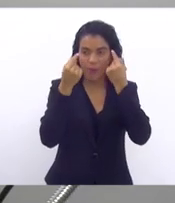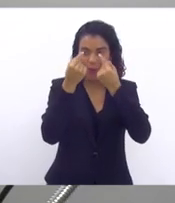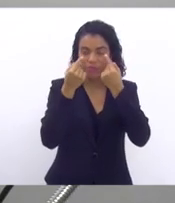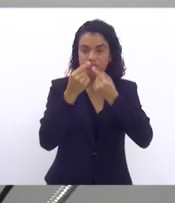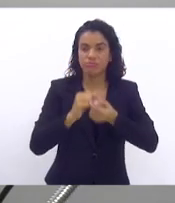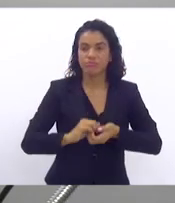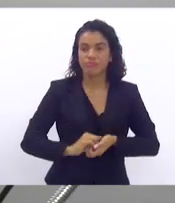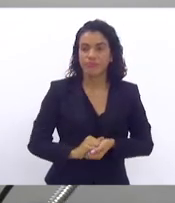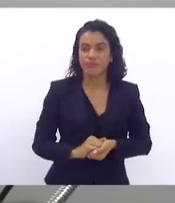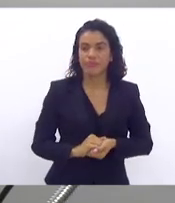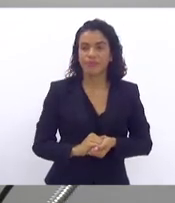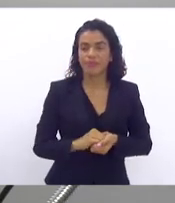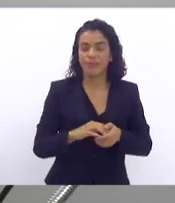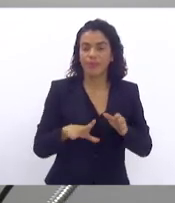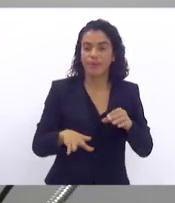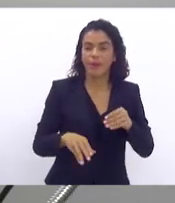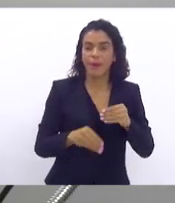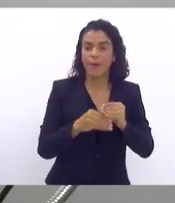PL